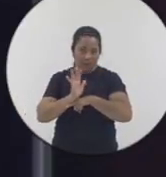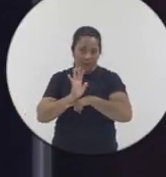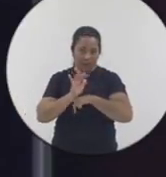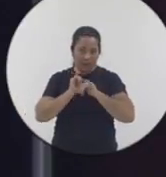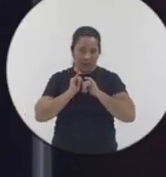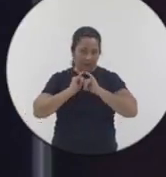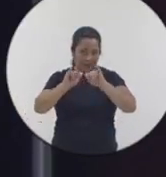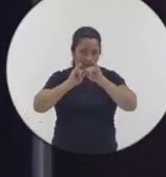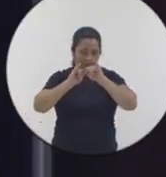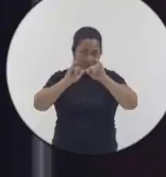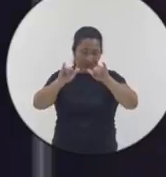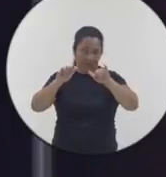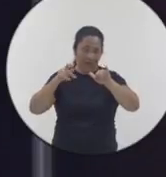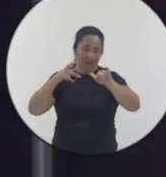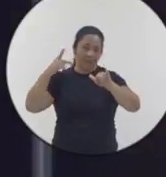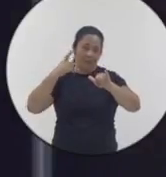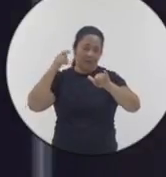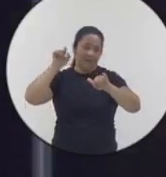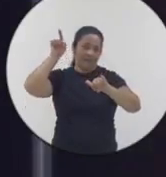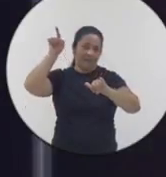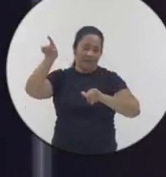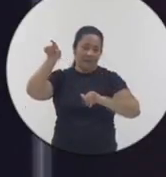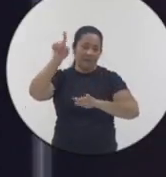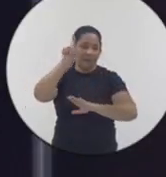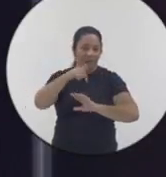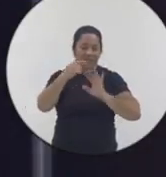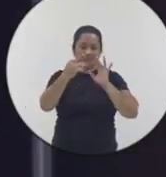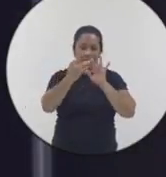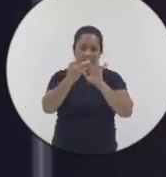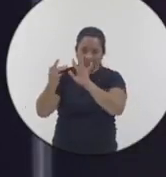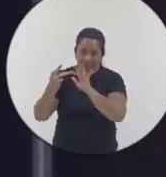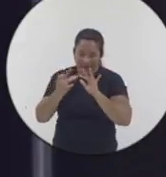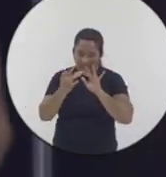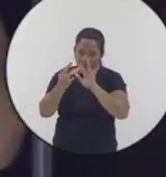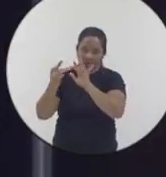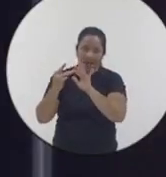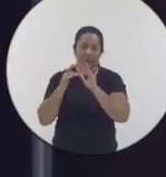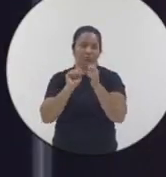lá. Então, esse contato das instituições, de nossas